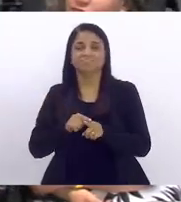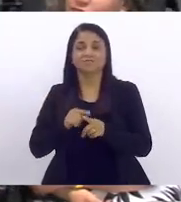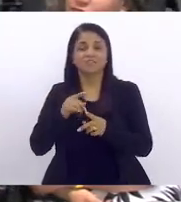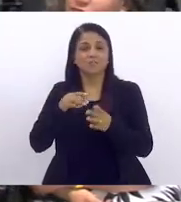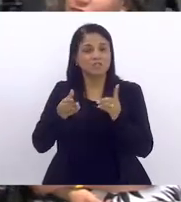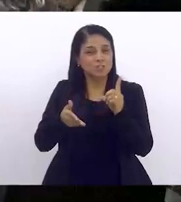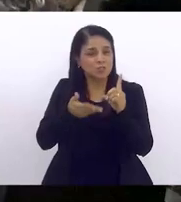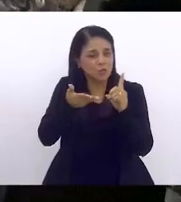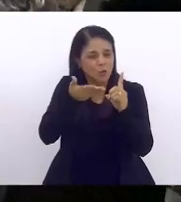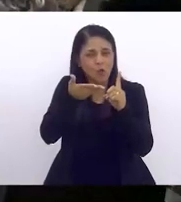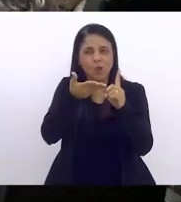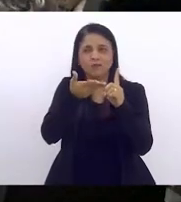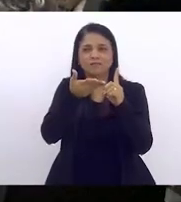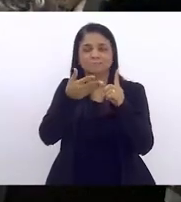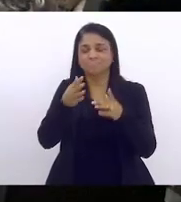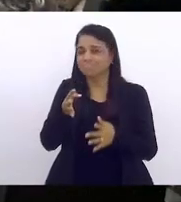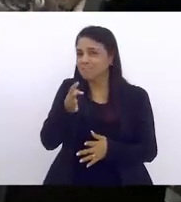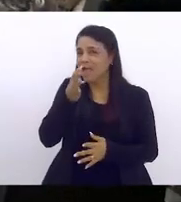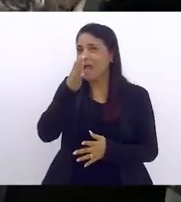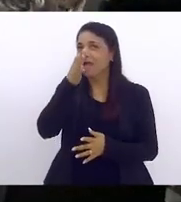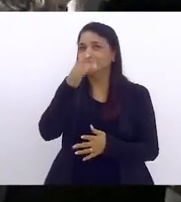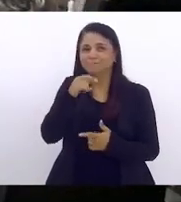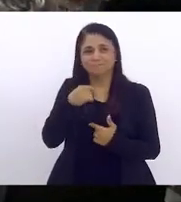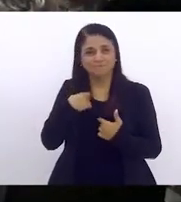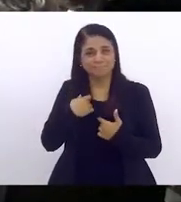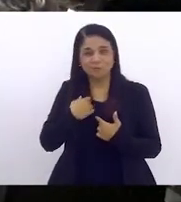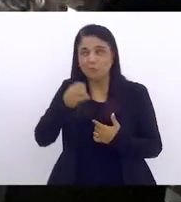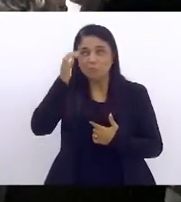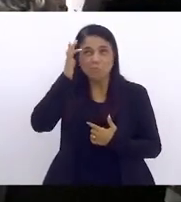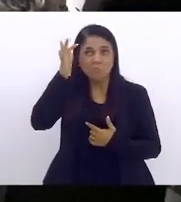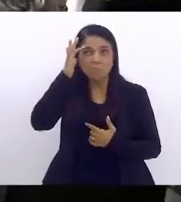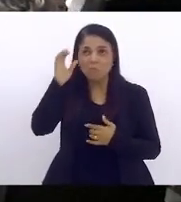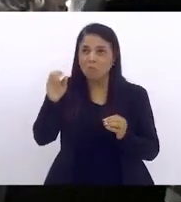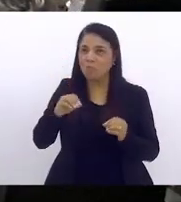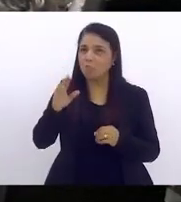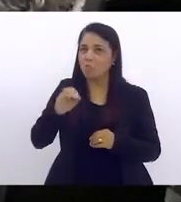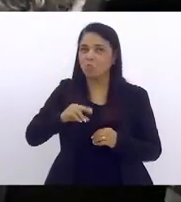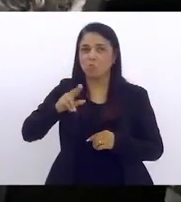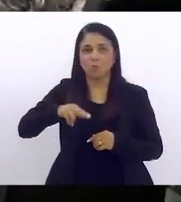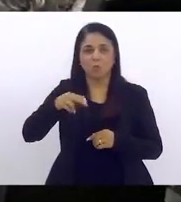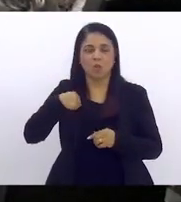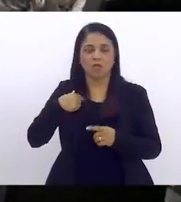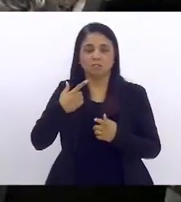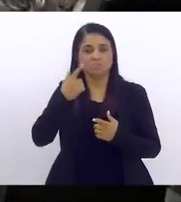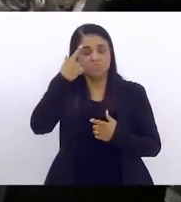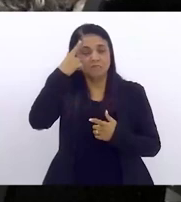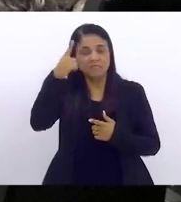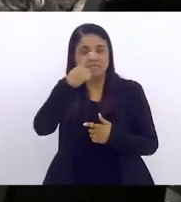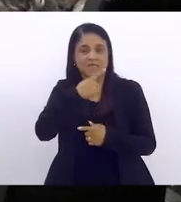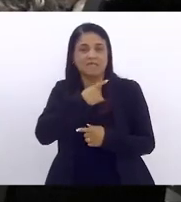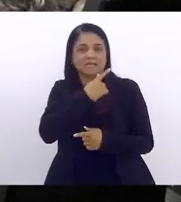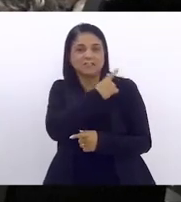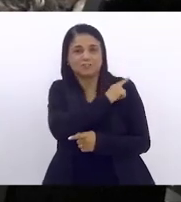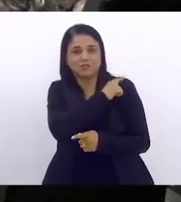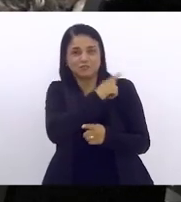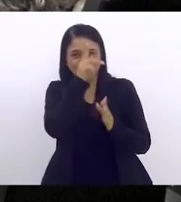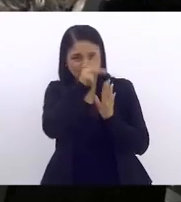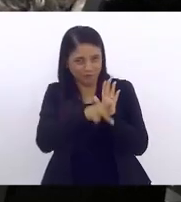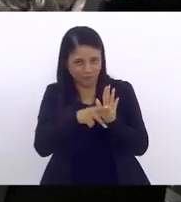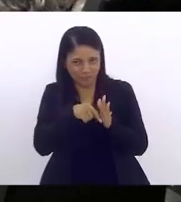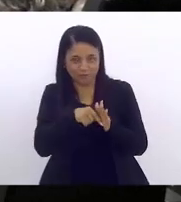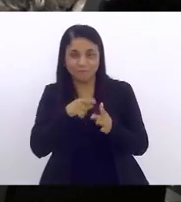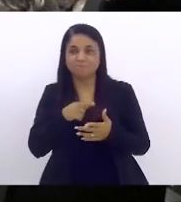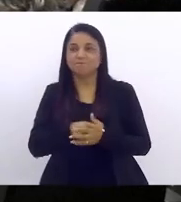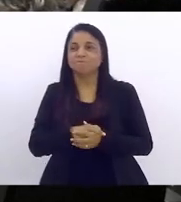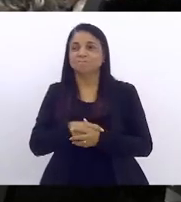doulas assim, que a gente admira muito, que eu nem imaginava que já tinham passado pela gestão desse projeto. E ali também tem